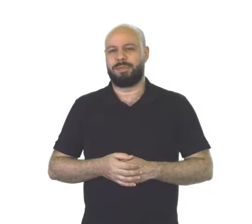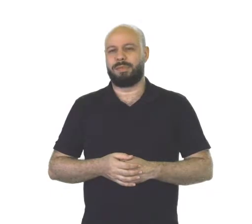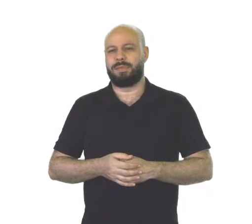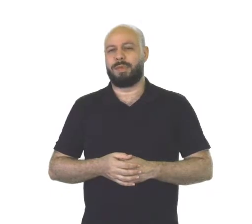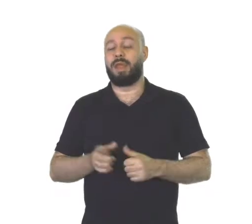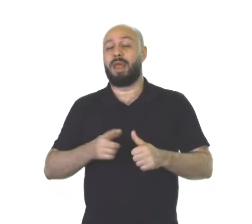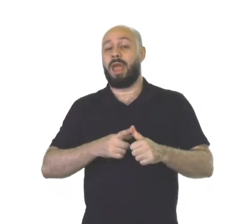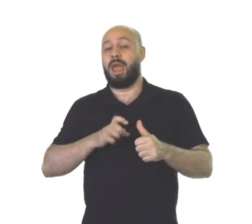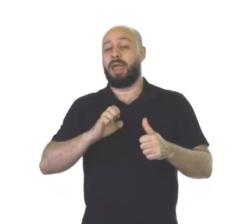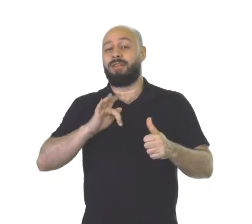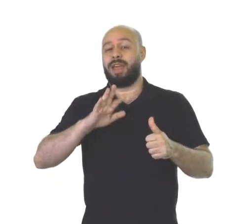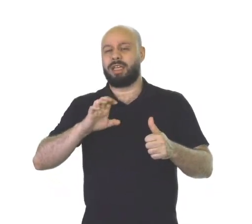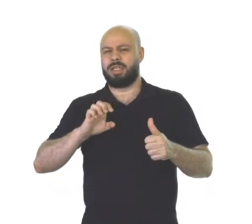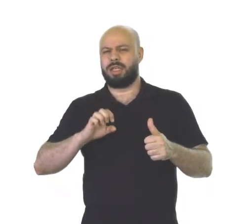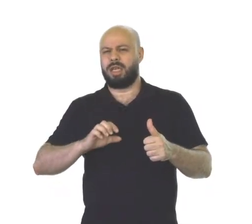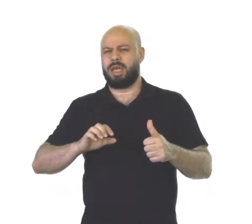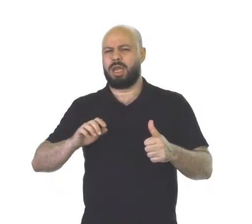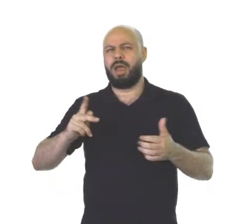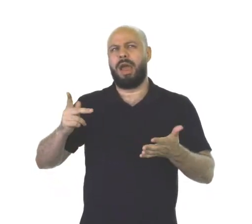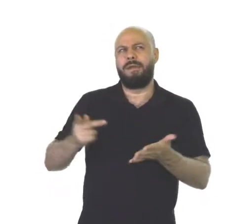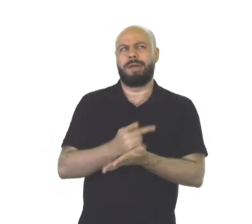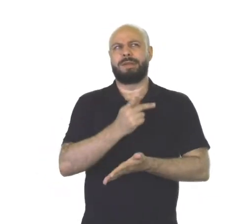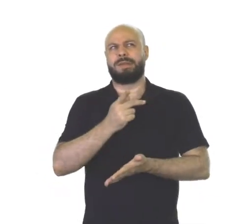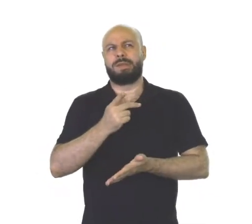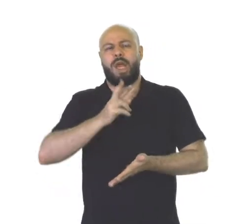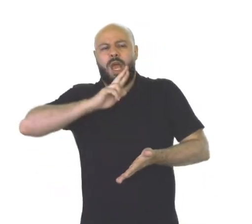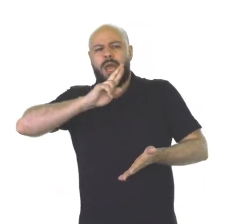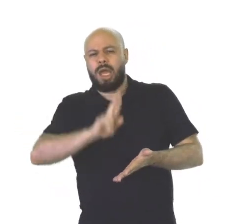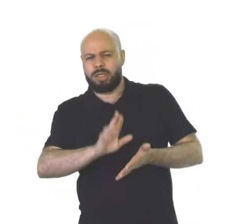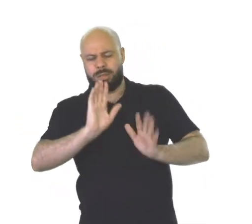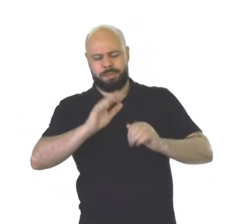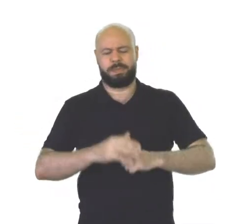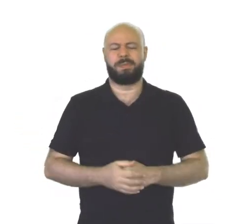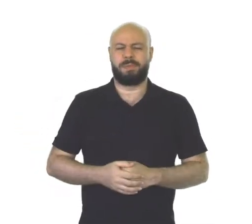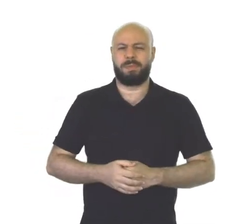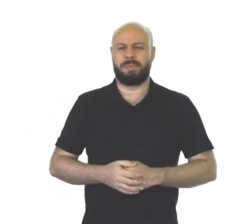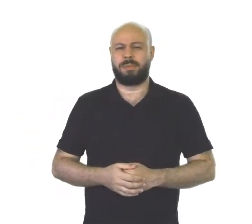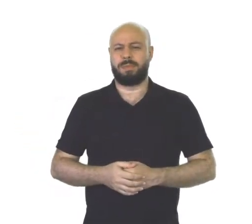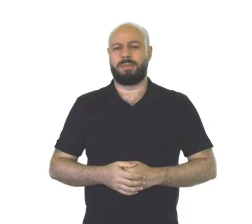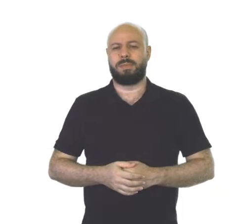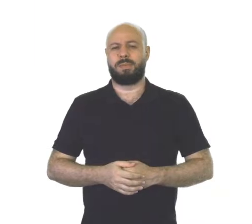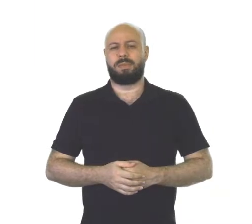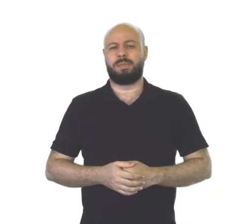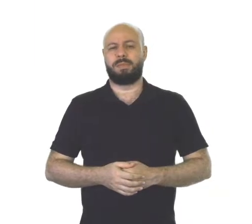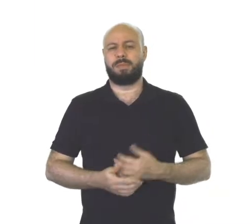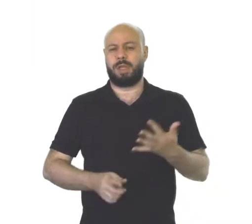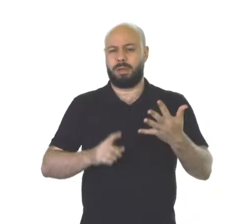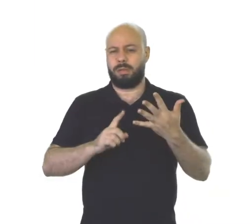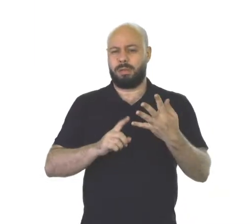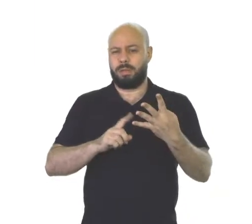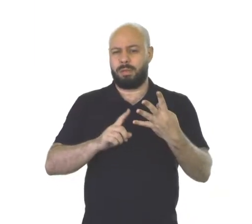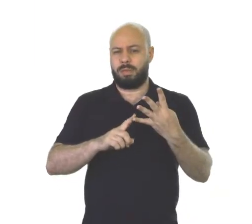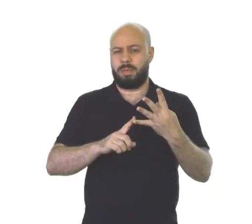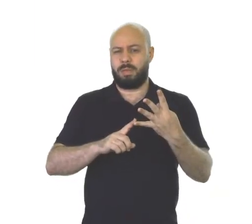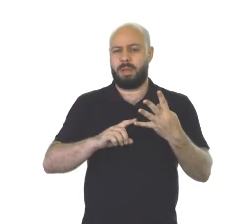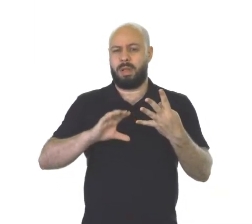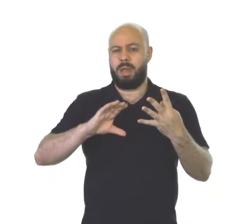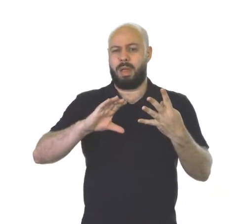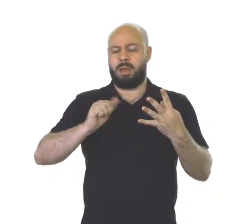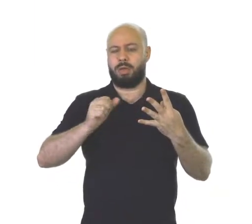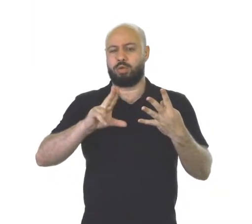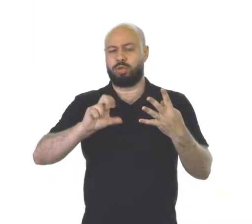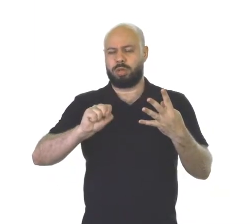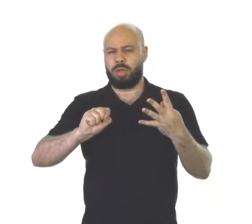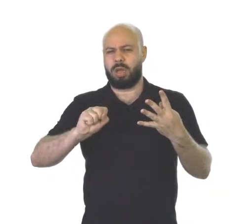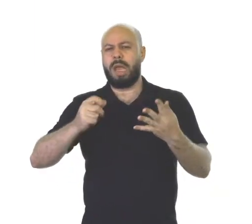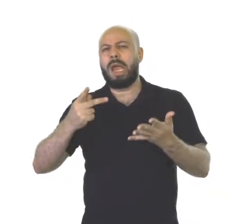effect e result. Vamos começar, né? Vamos continuar por cause and reason. Muito bem. Então